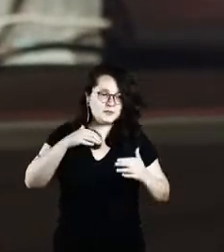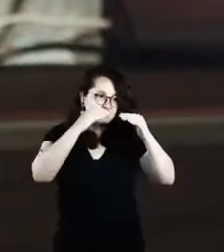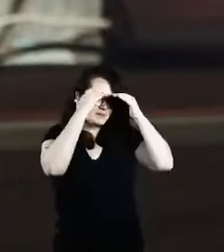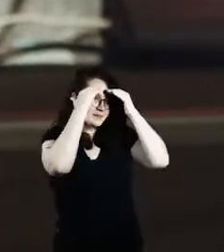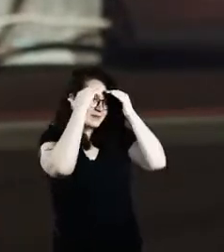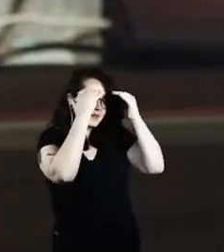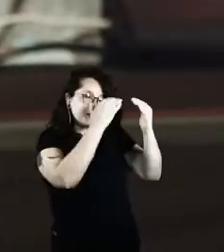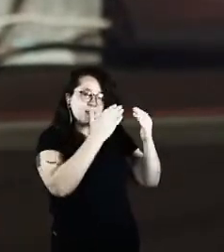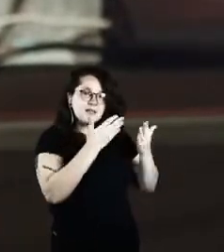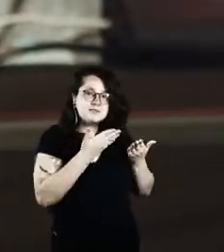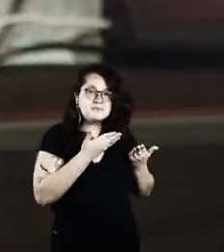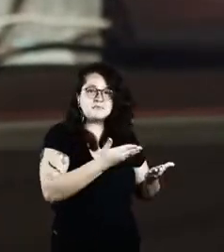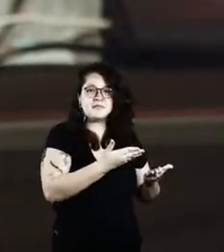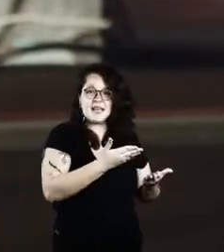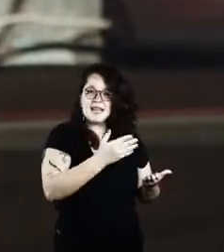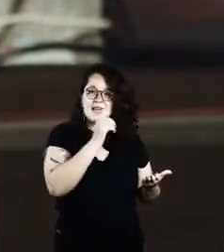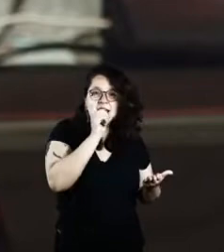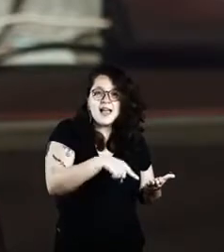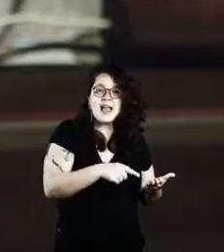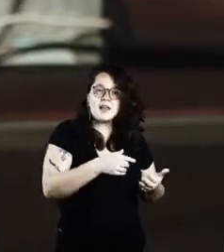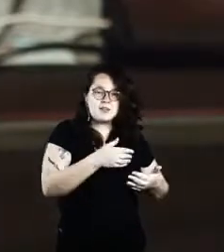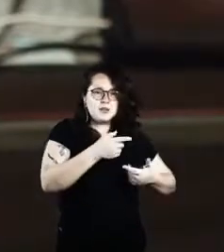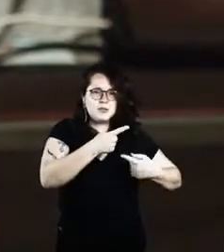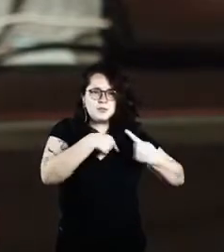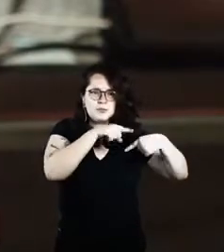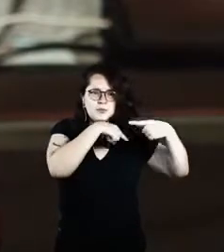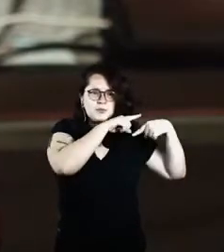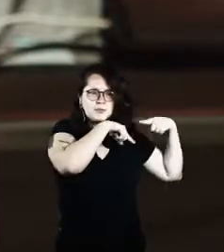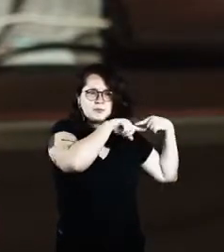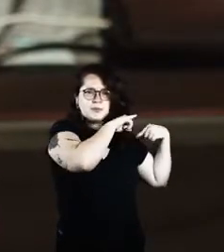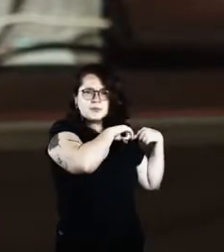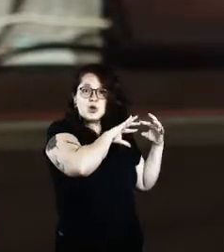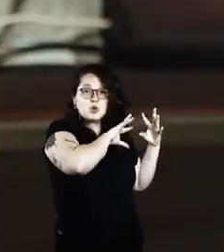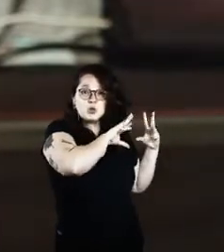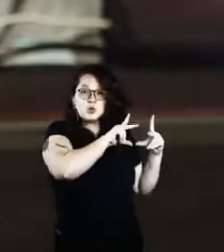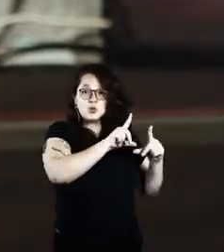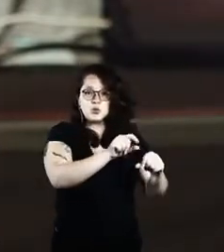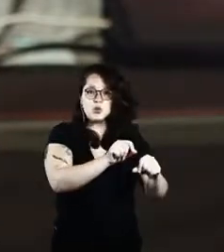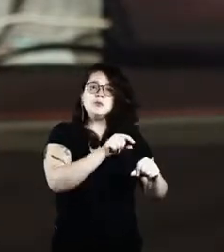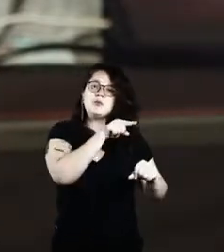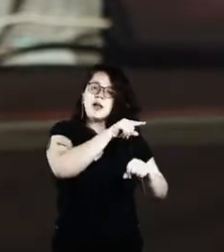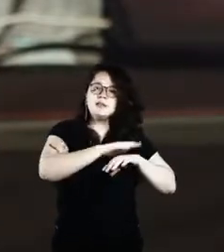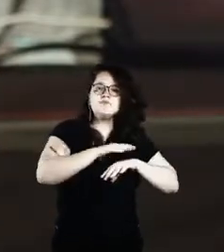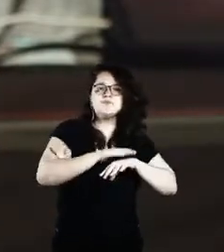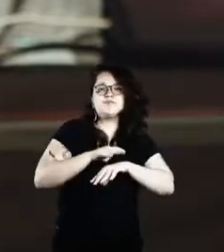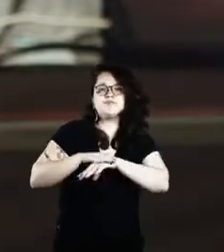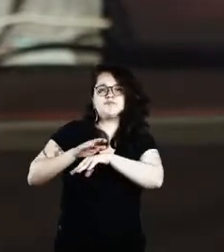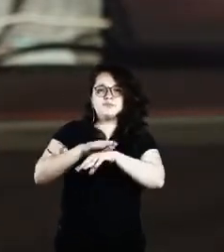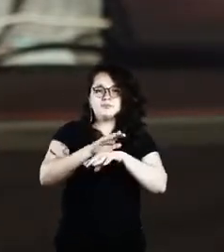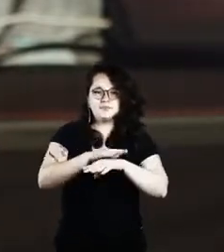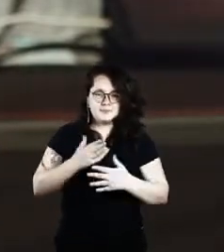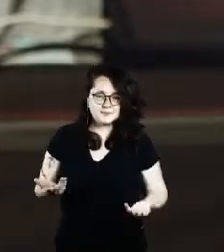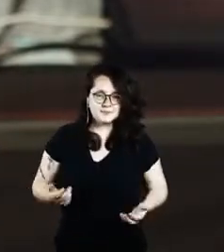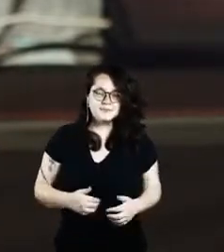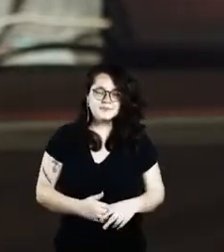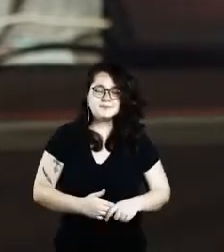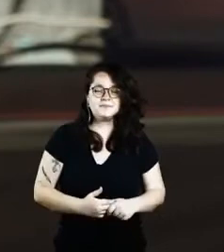falando, acho que você antecedeu todo esse rolê que se faz aqui presente, certo?